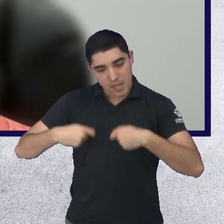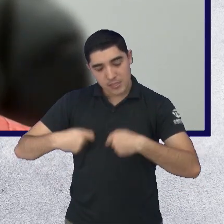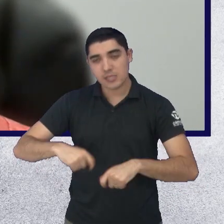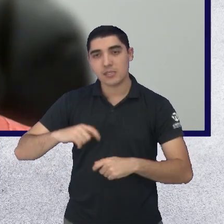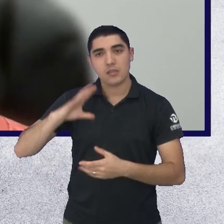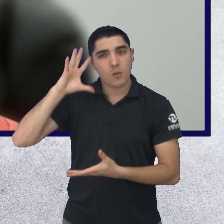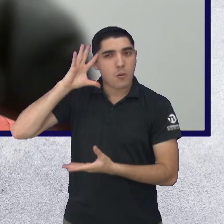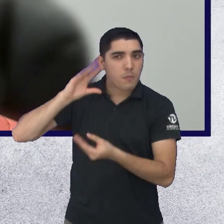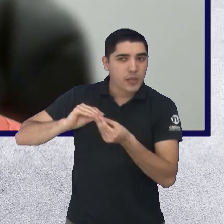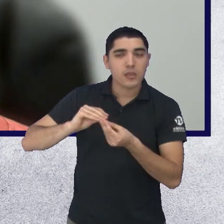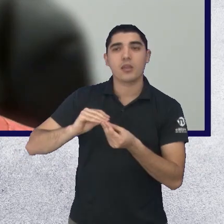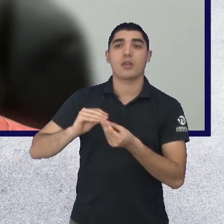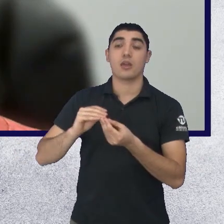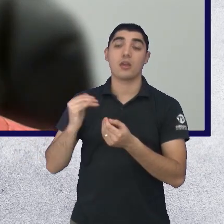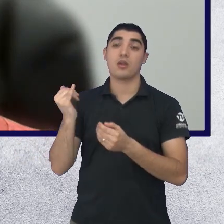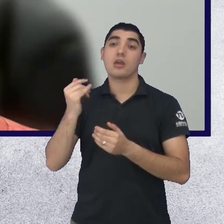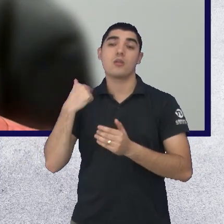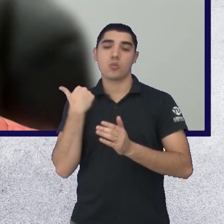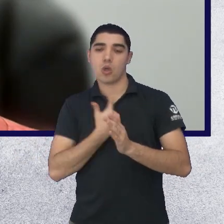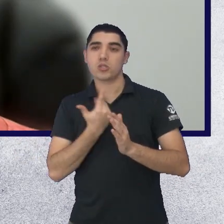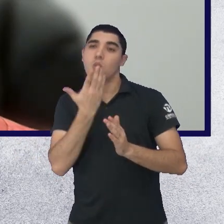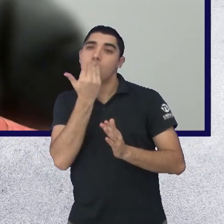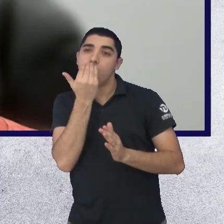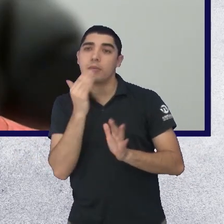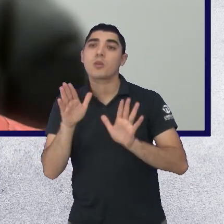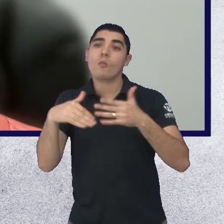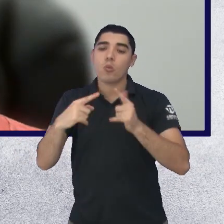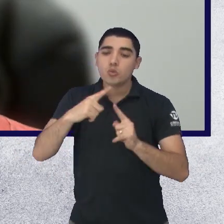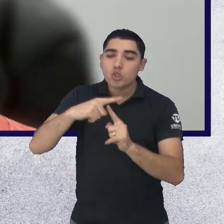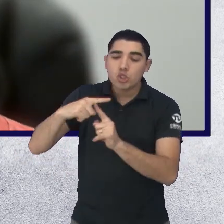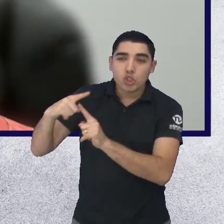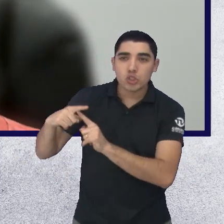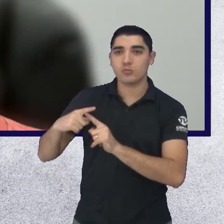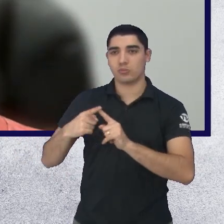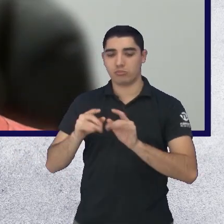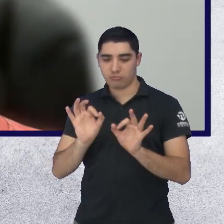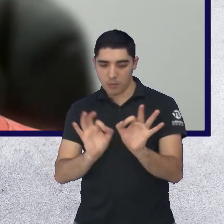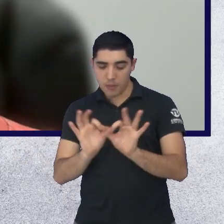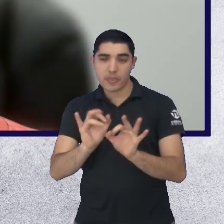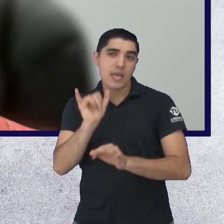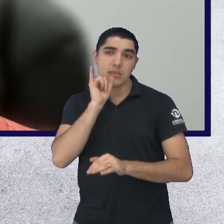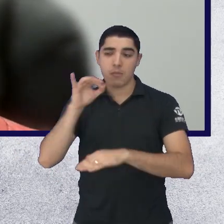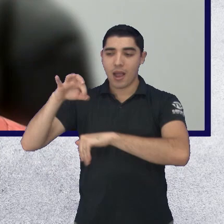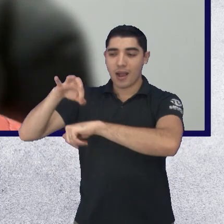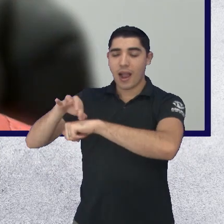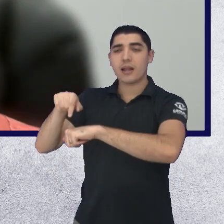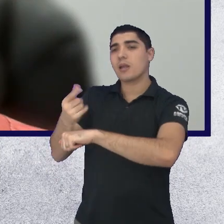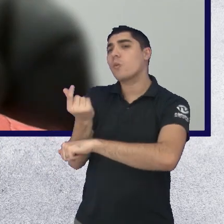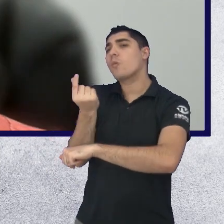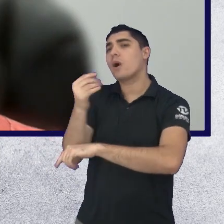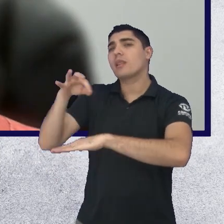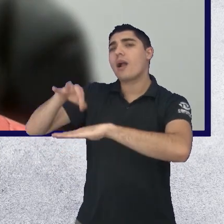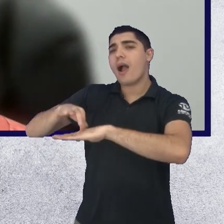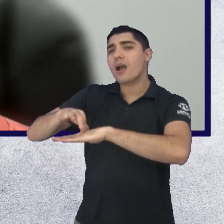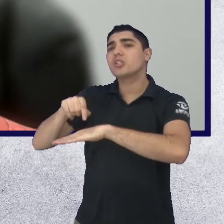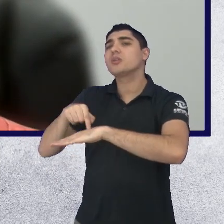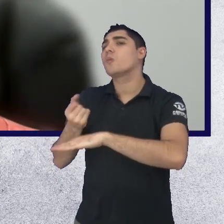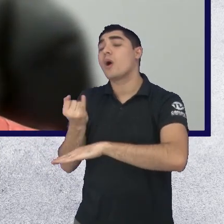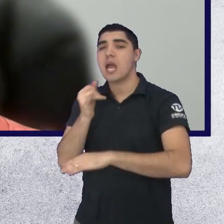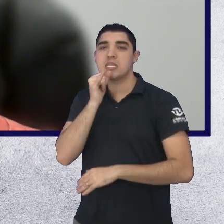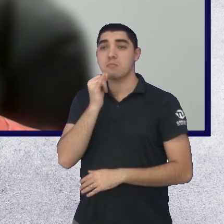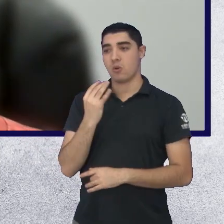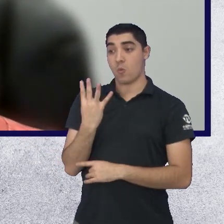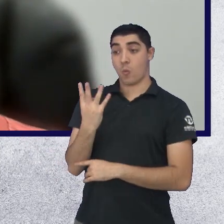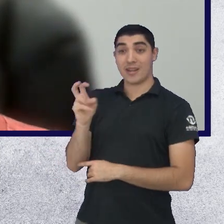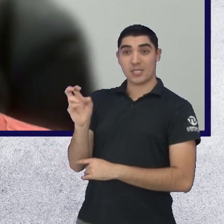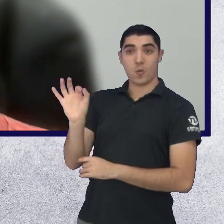ficha técnica do nosso prato, do que a gente está servindo. Então, quanto custa a carne? Custa R$45 o quilo,